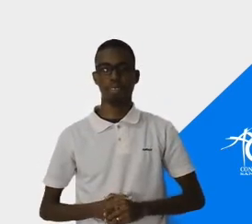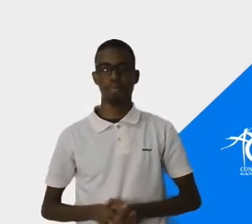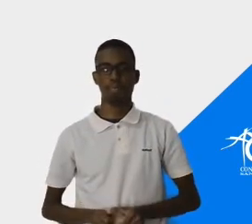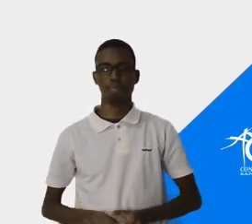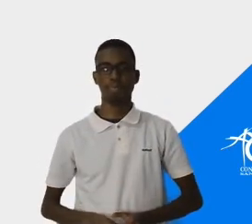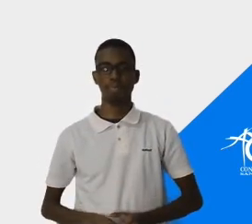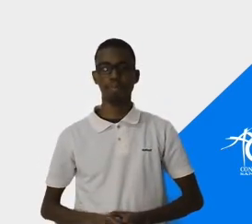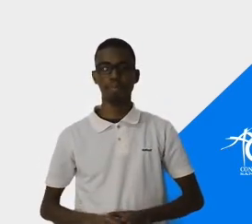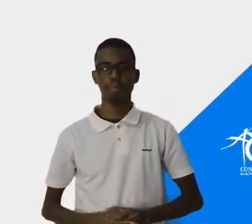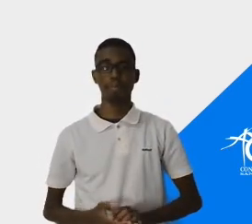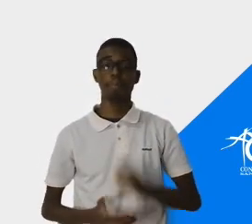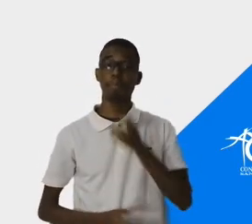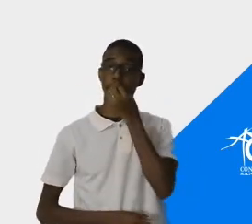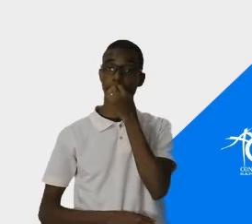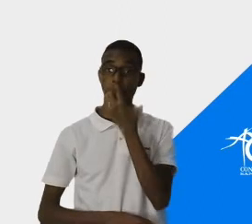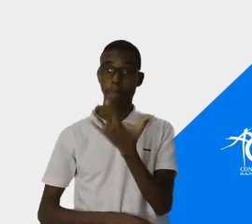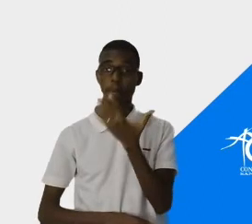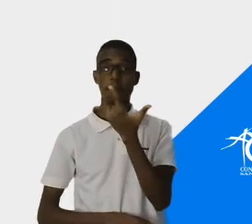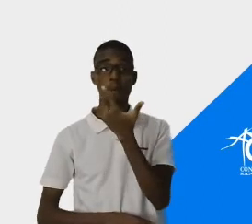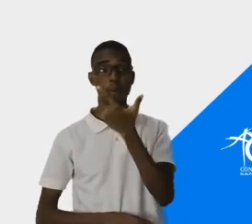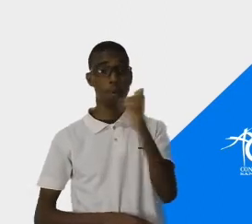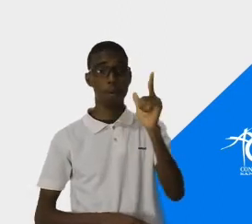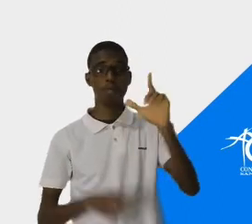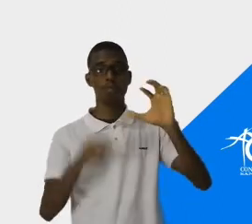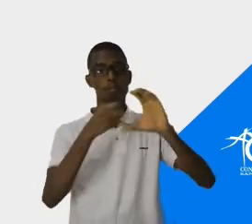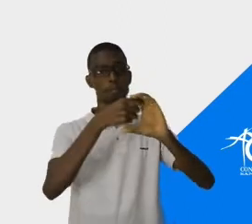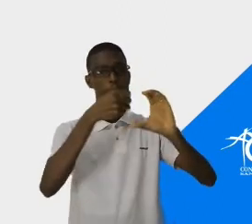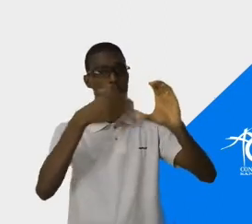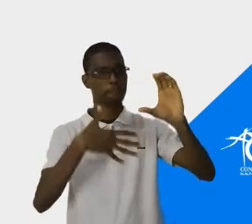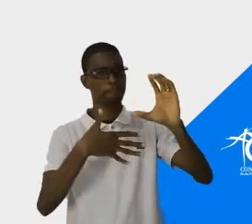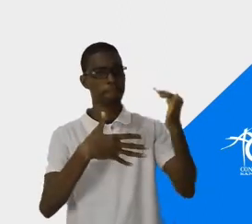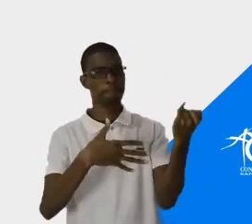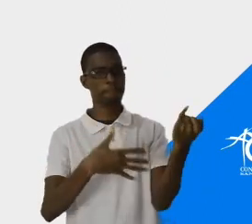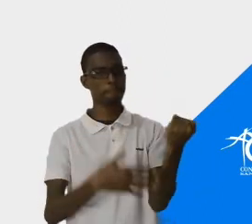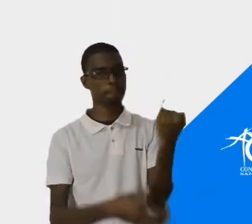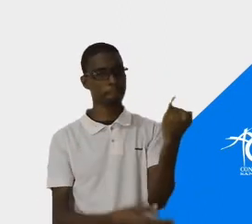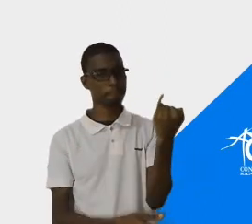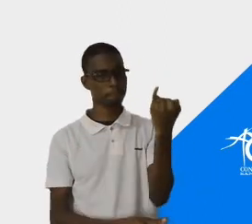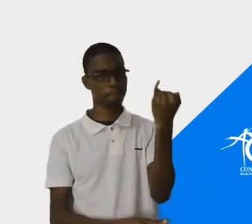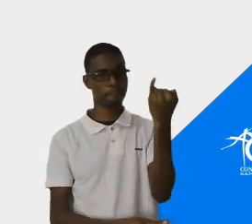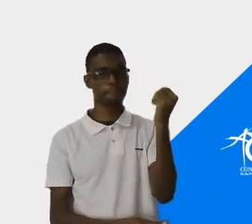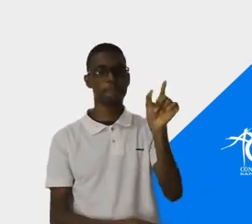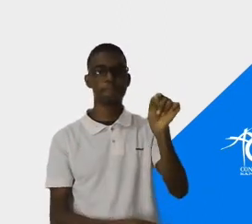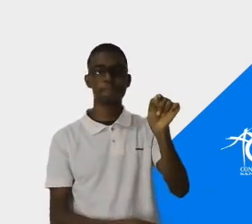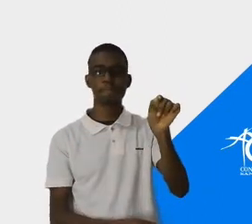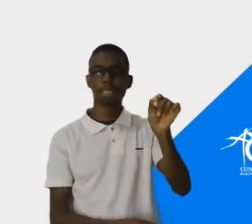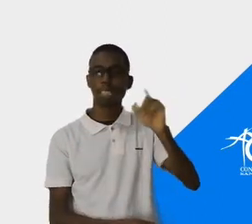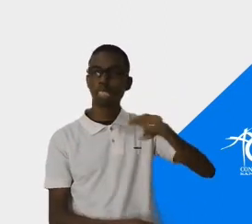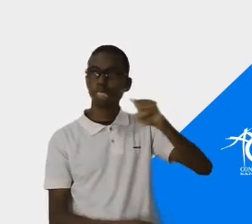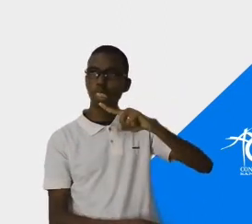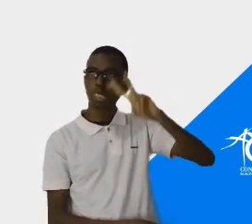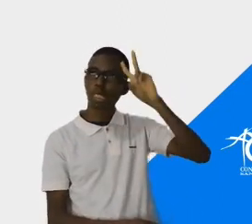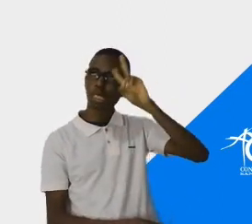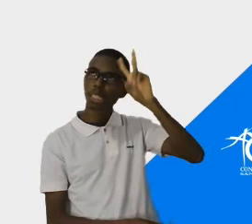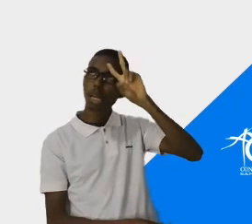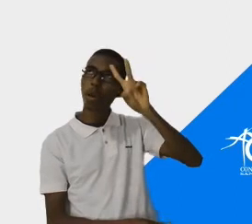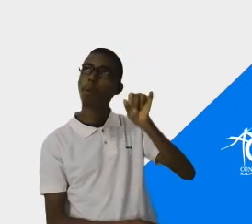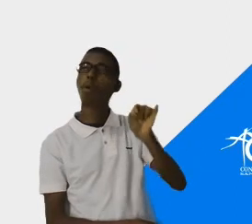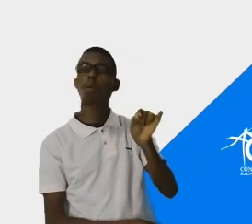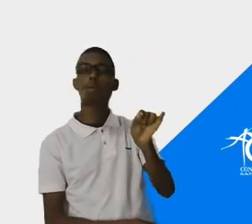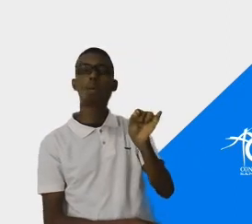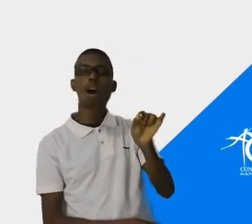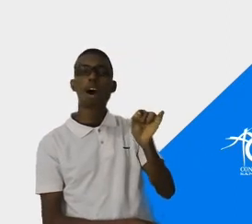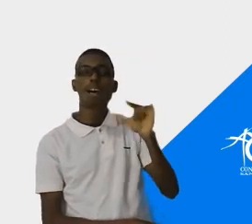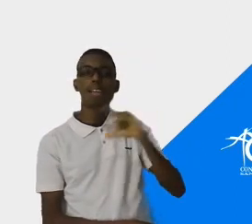Bem, outro aspecto bem importante que vale a pena ser lembrado é a questão da área de Broca